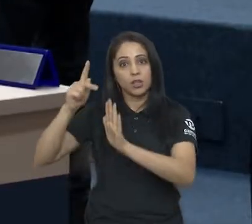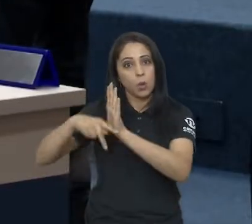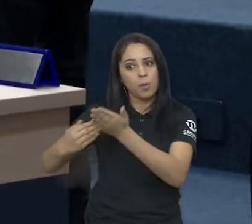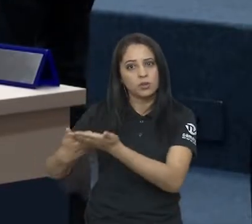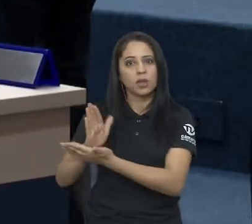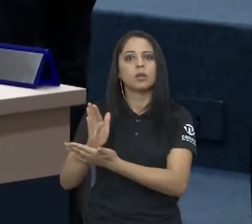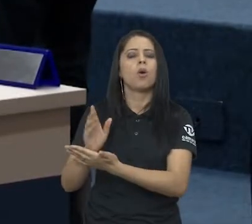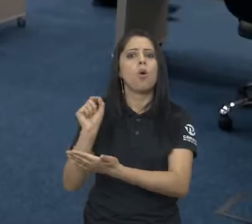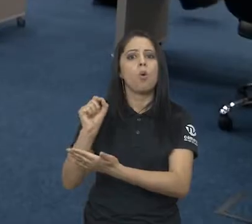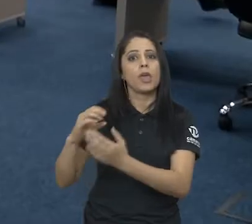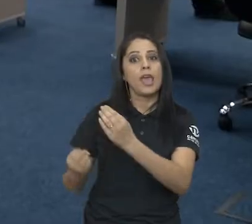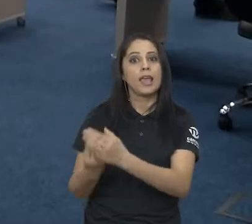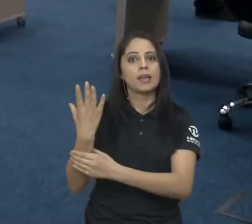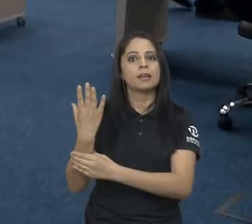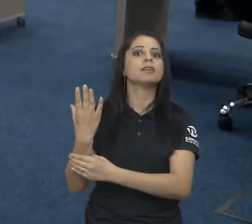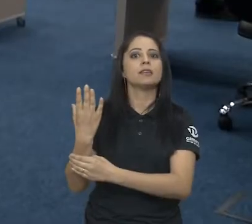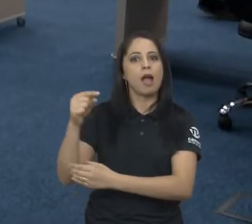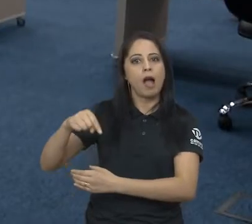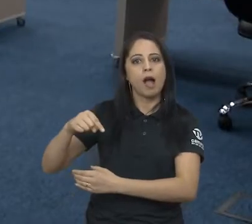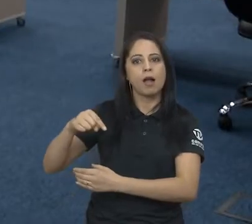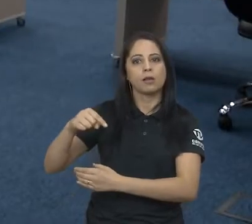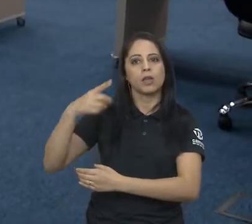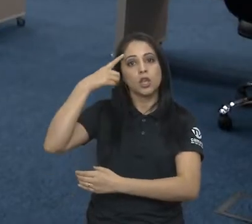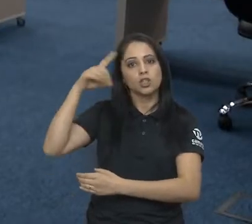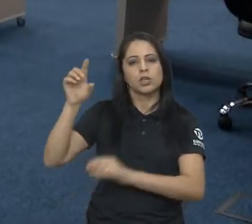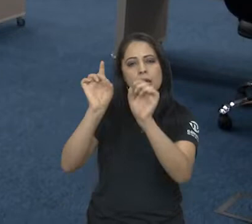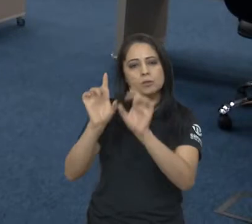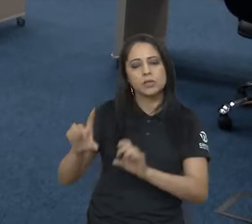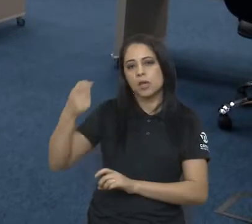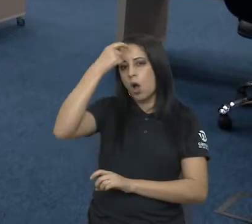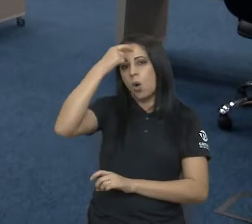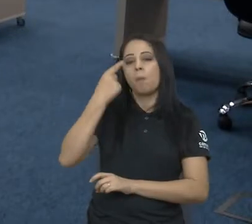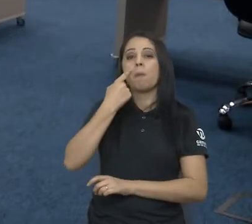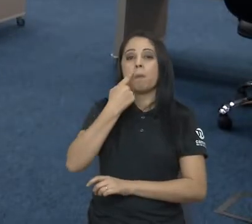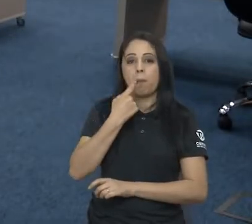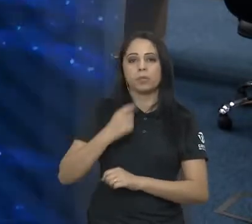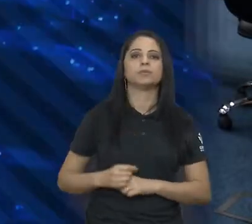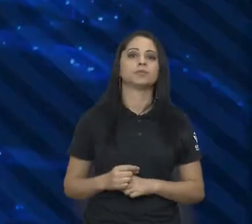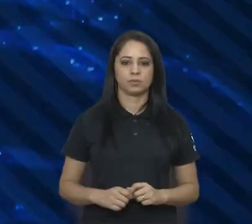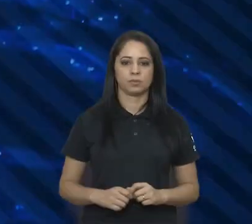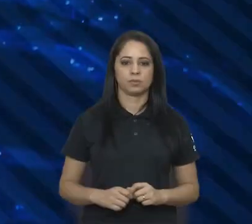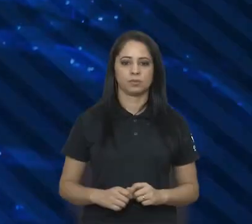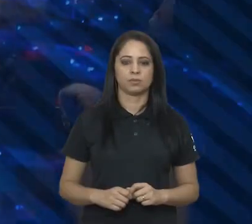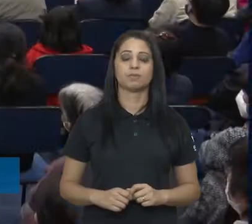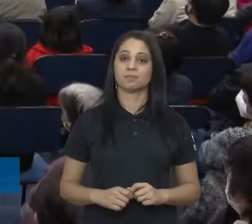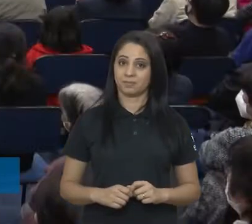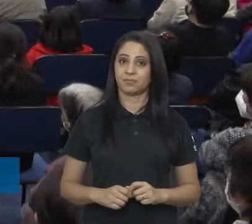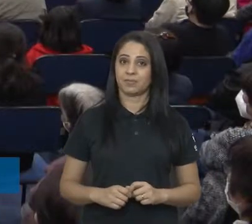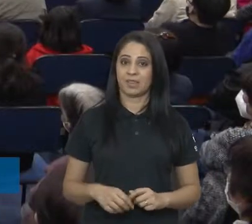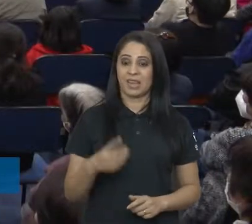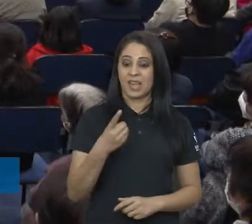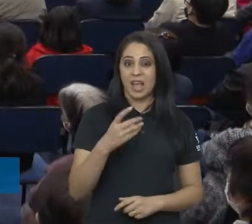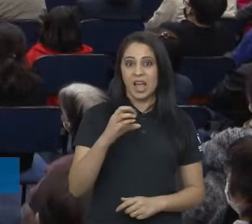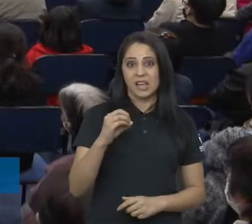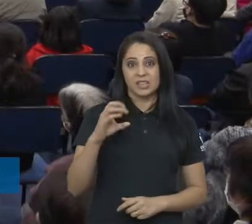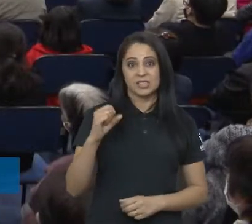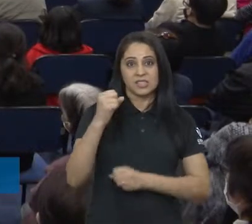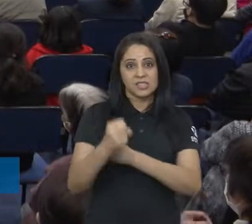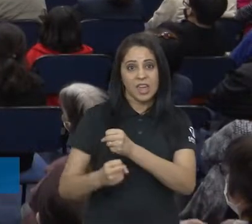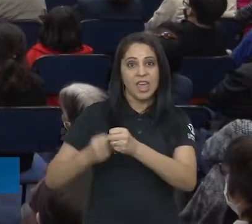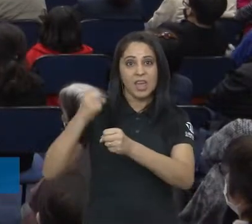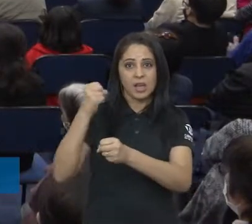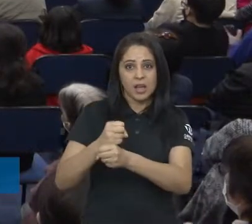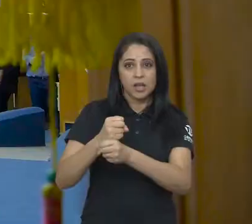um projeto que cria em São José o Dia de Conscientização sobre a Fissura Palatal. E os 100 anos da chegada do